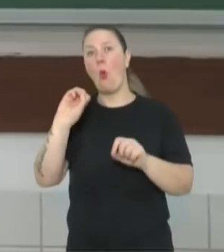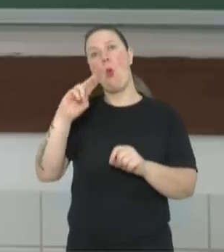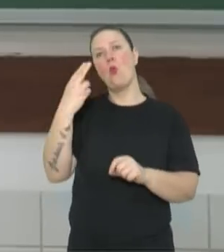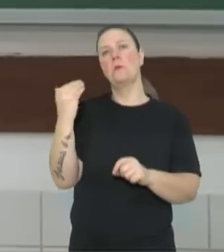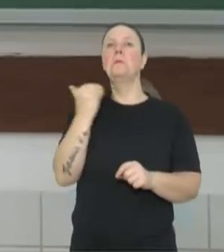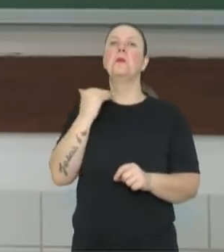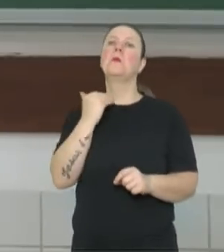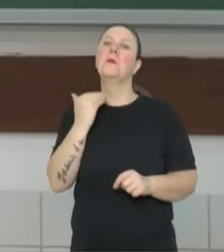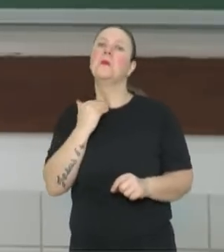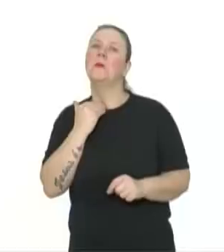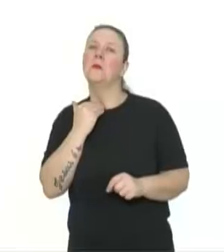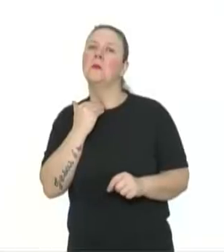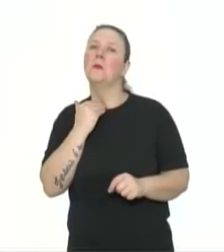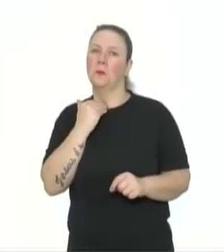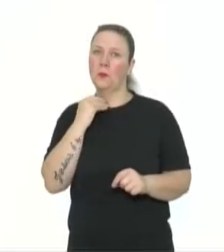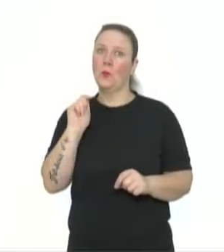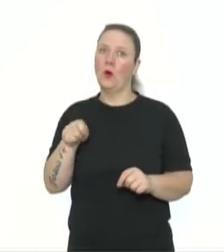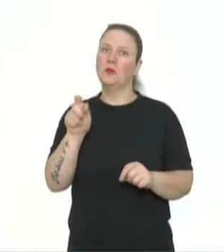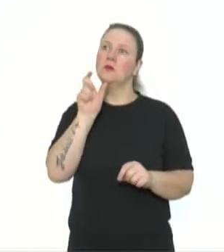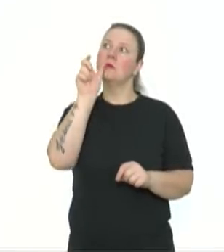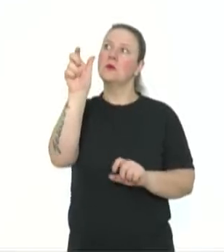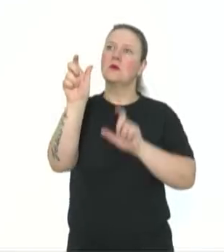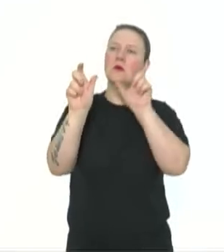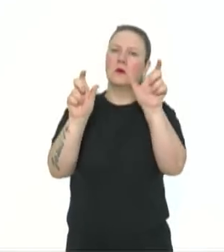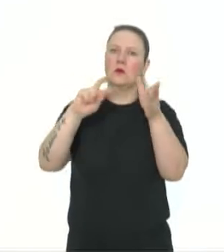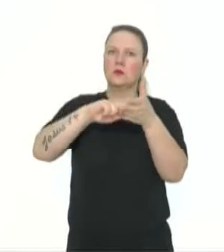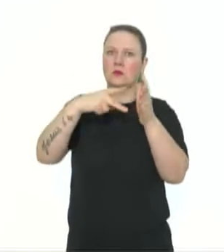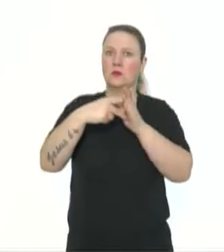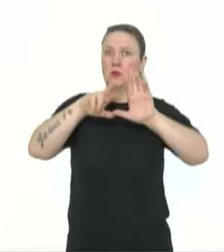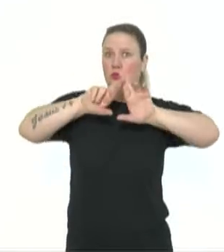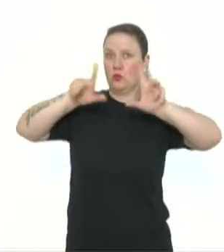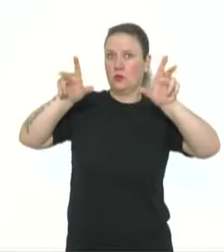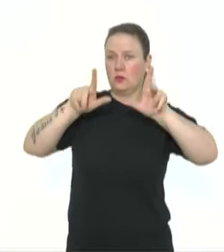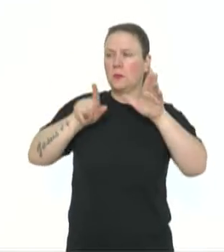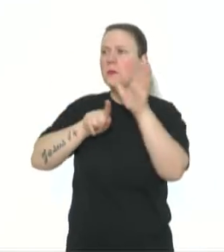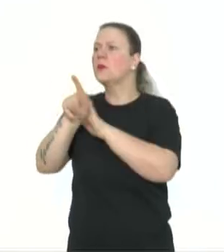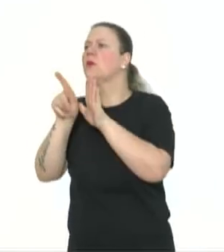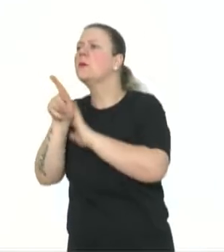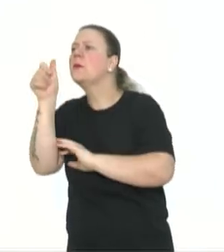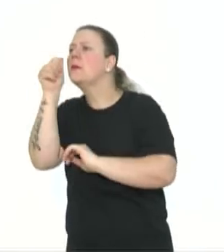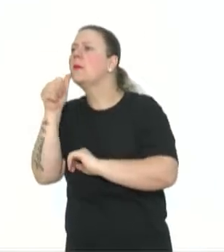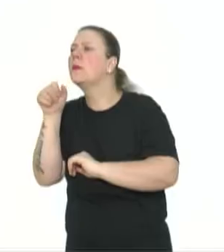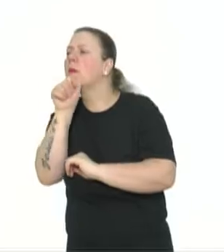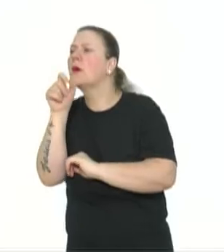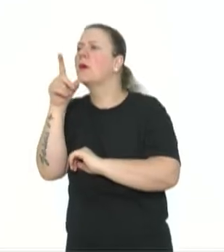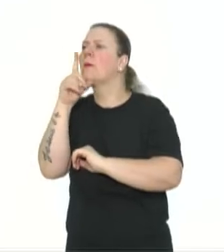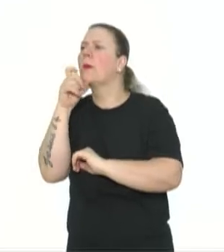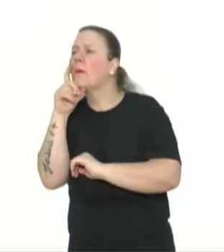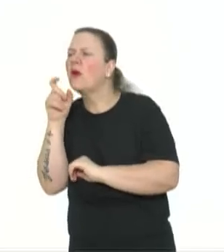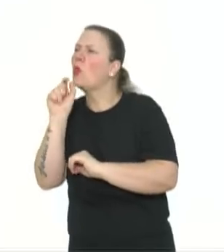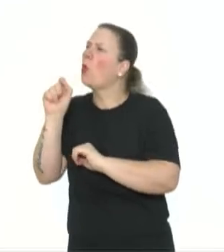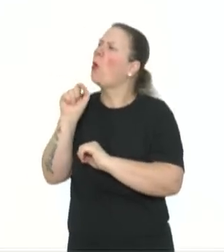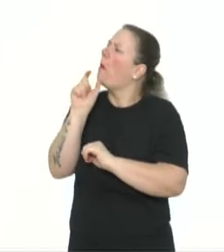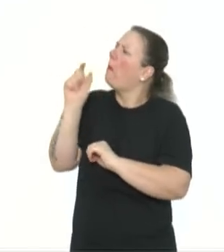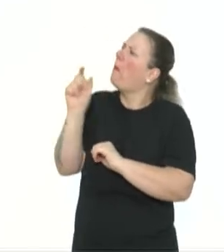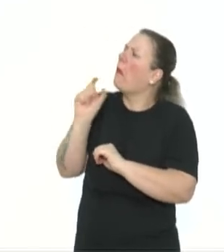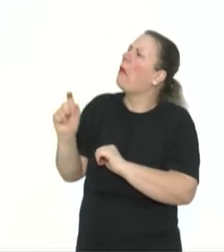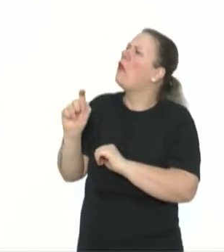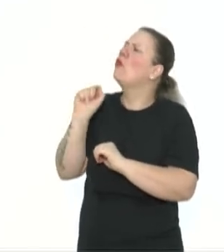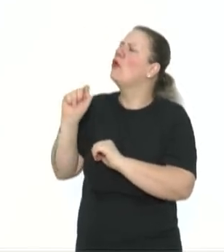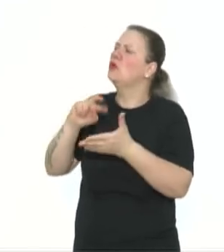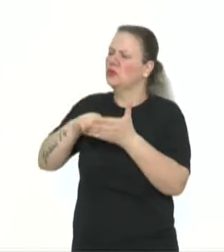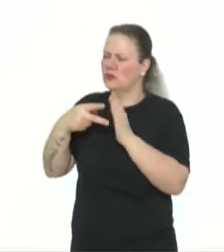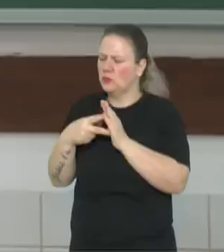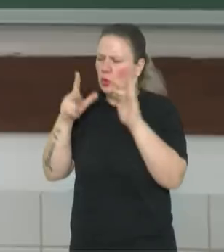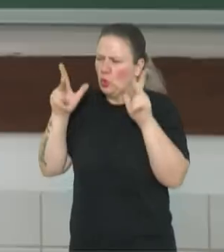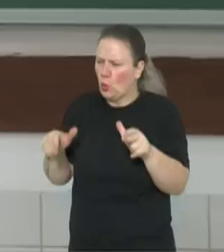você encontrou? Veja aí, se você deu os exemplos, perguntou para sua mãe, para o seu pai, pede para o pessoal te ajudar. Mãe, qual é a palavra que tem duplo